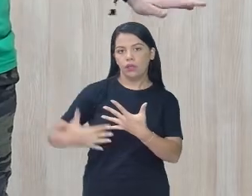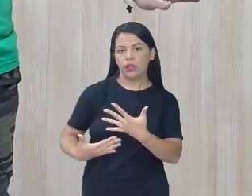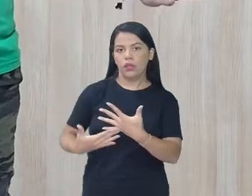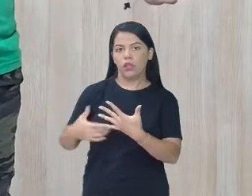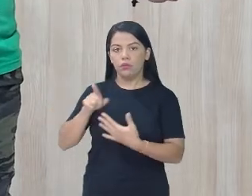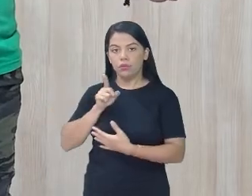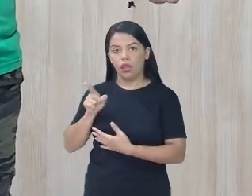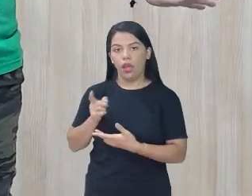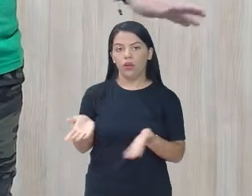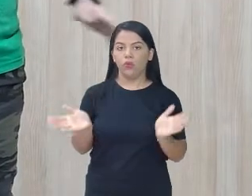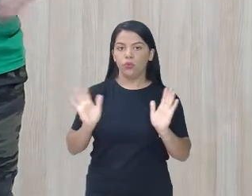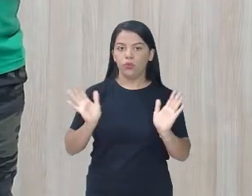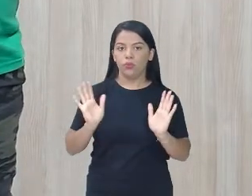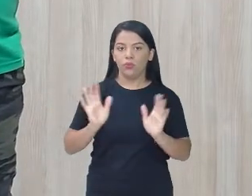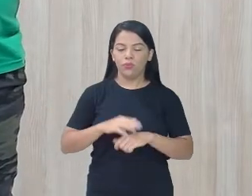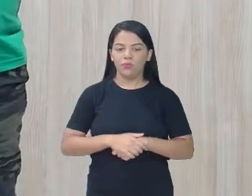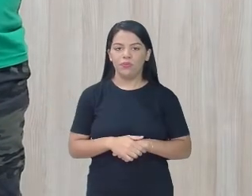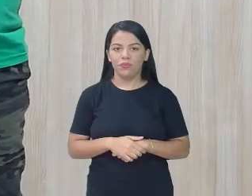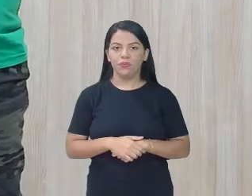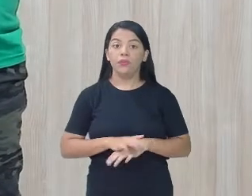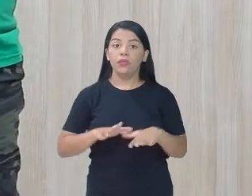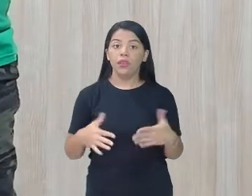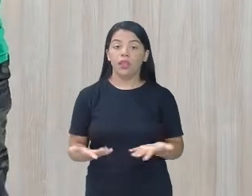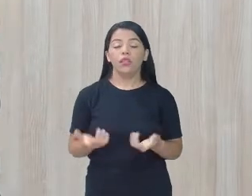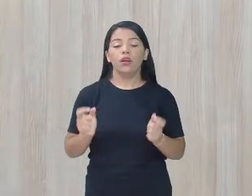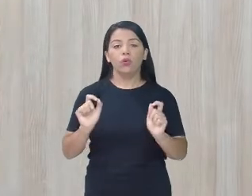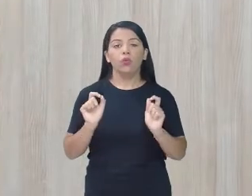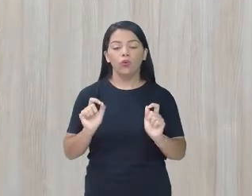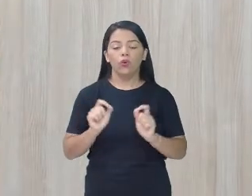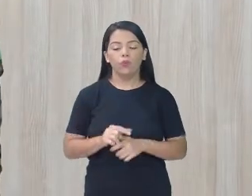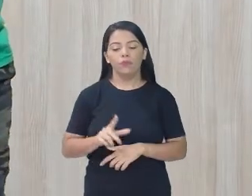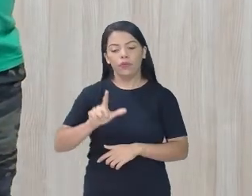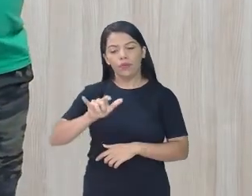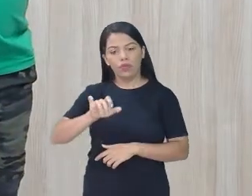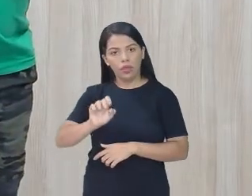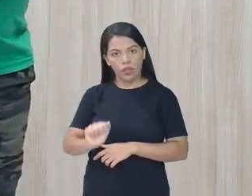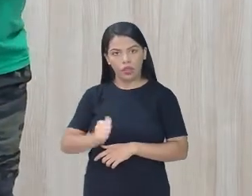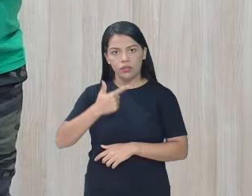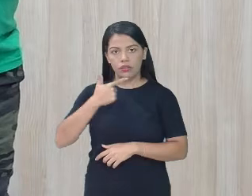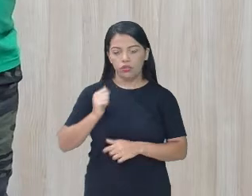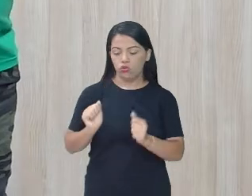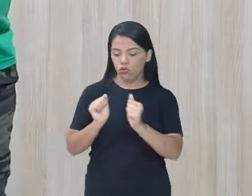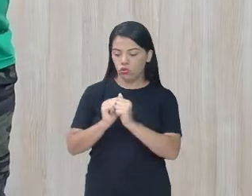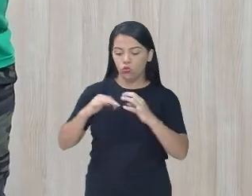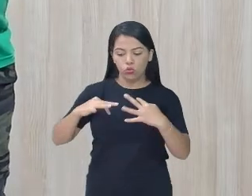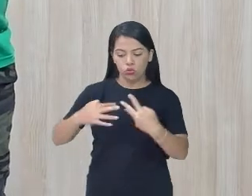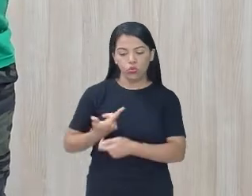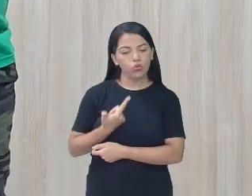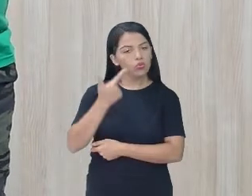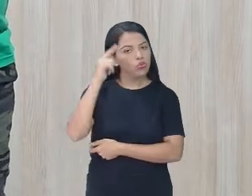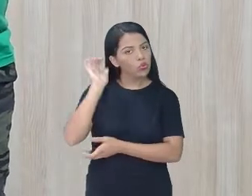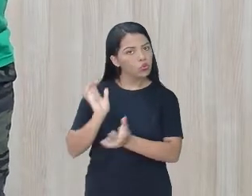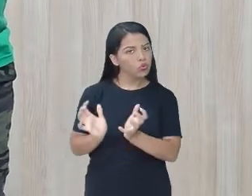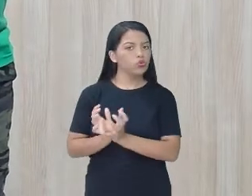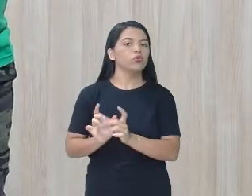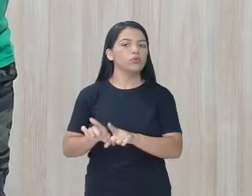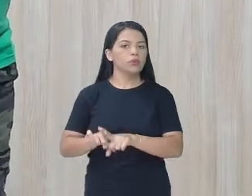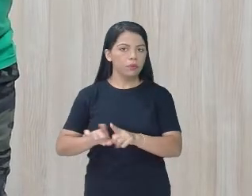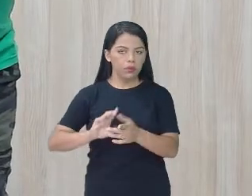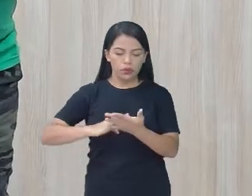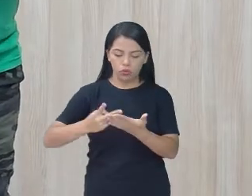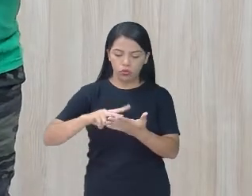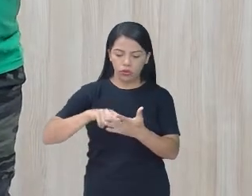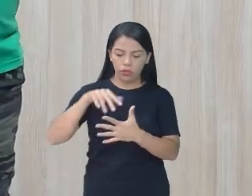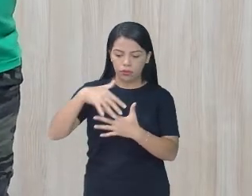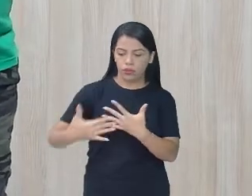no cantinho. Um tchauzinho aí, ó, Laisa. E então, Laisa, junto com todos os outros, né, e as outras intérpretes